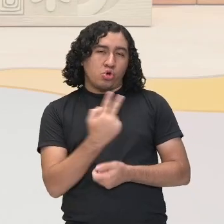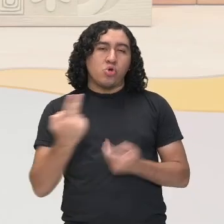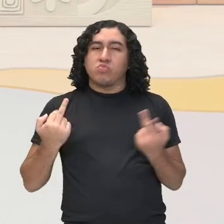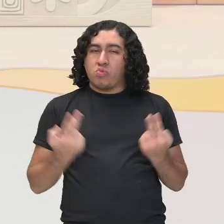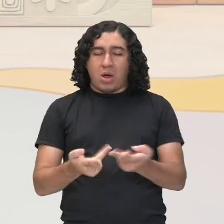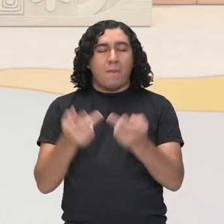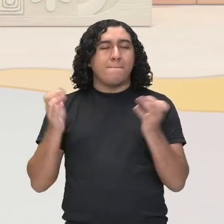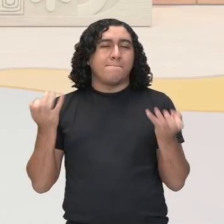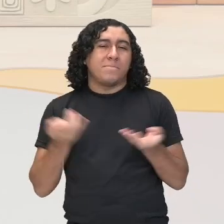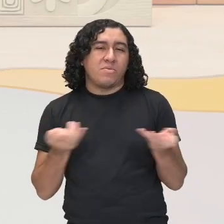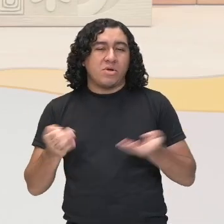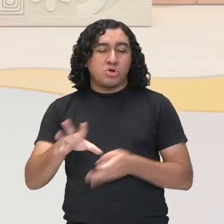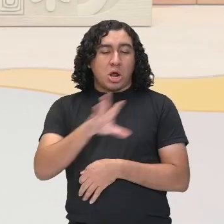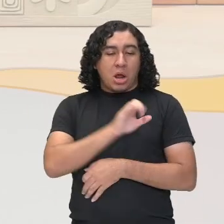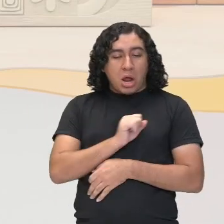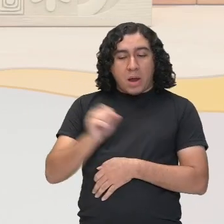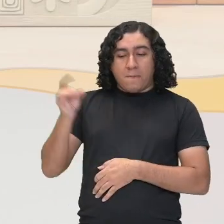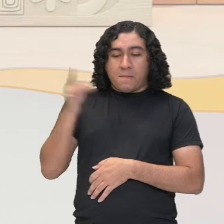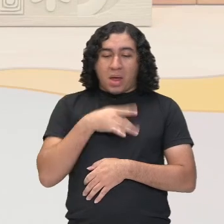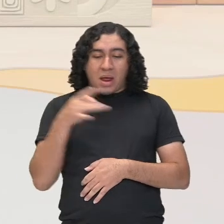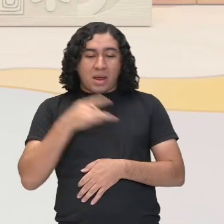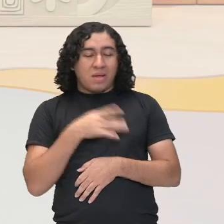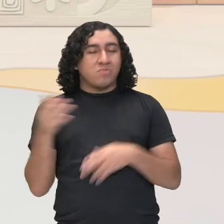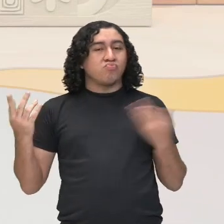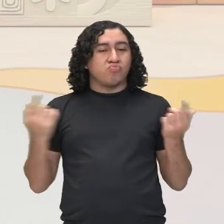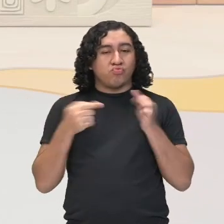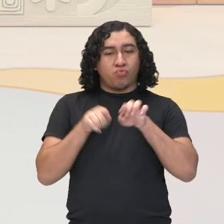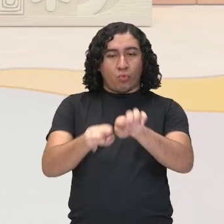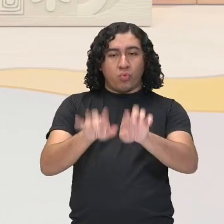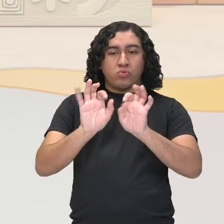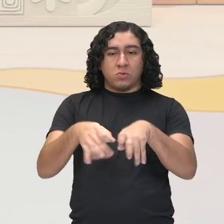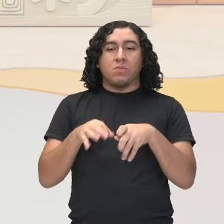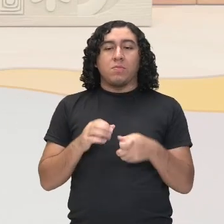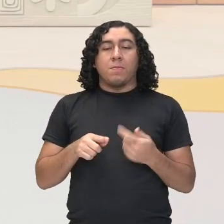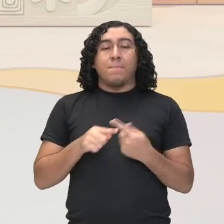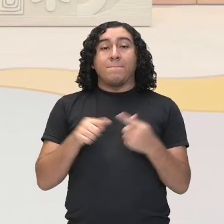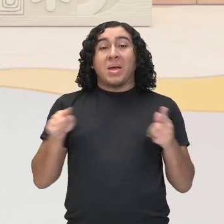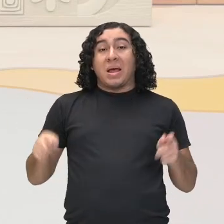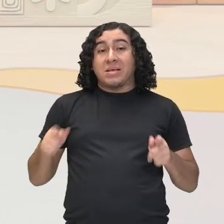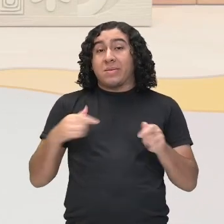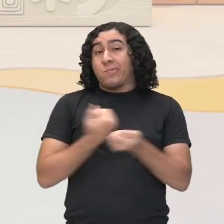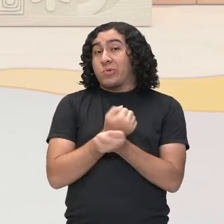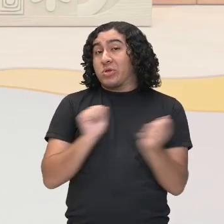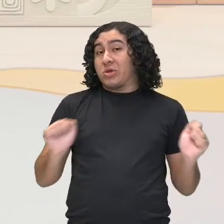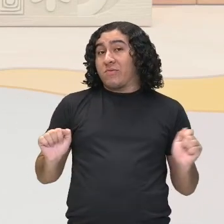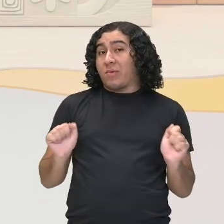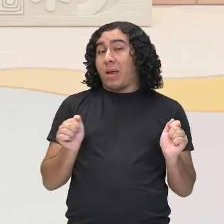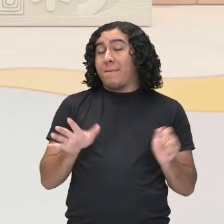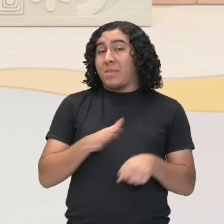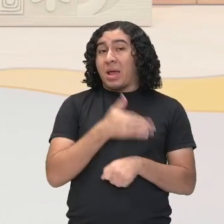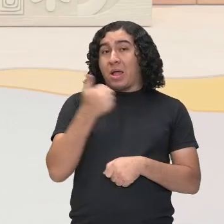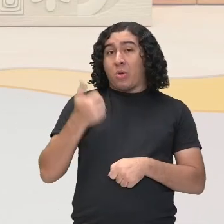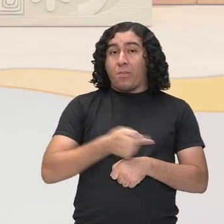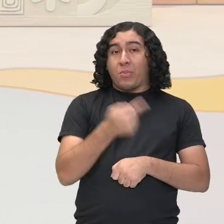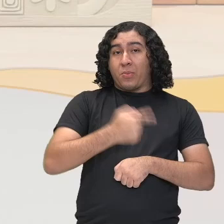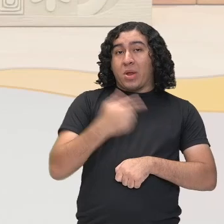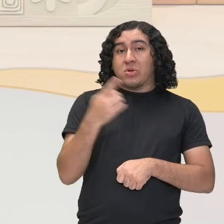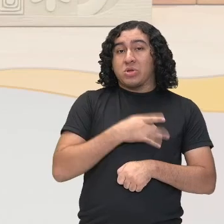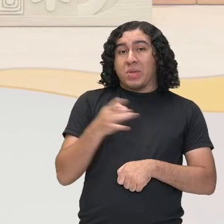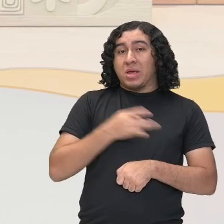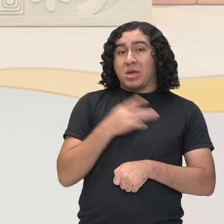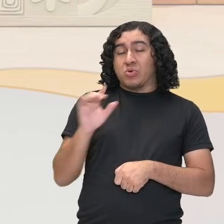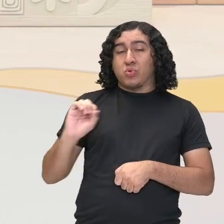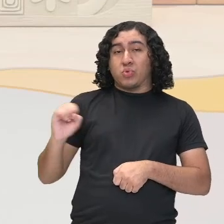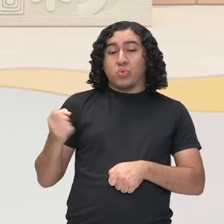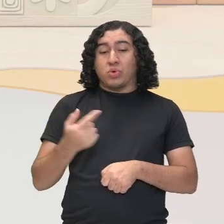maravilha, ser amado e ser temido está perfeito. Mas como isso é praticamente impossível, é melhor ser temido do que ser